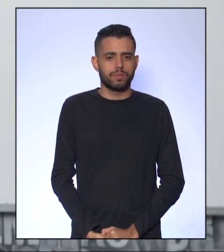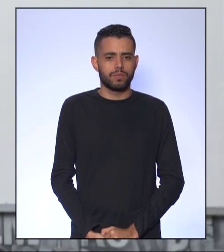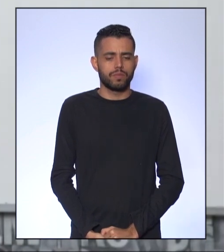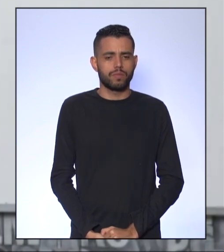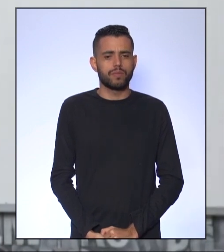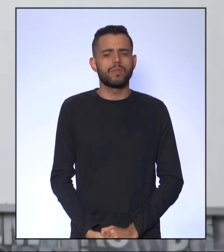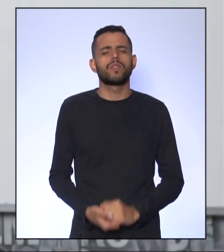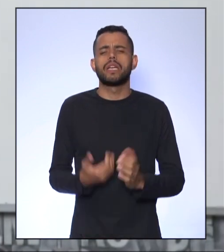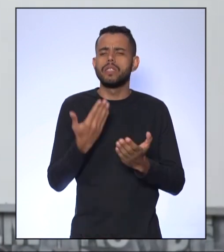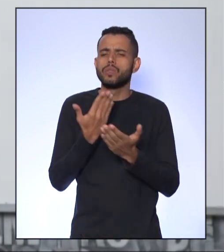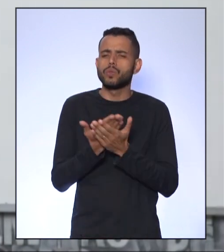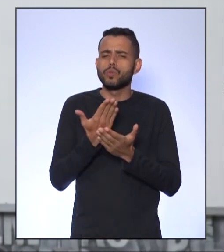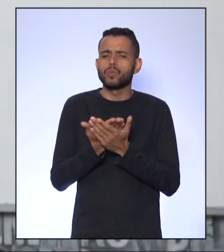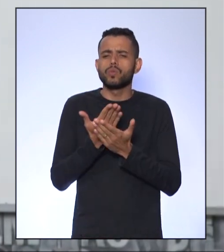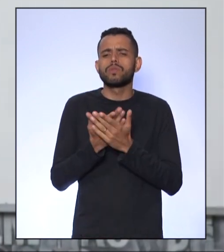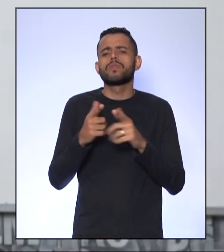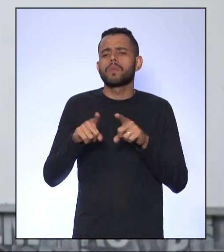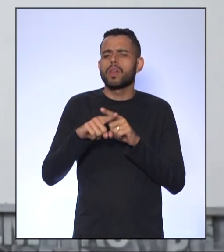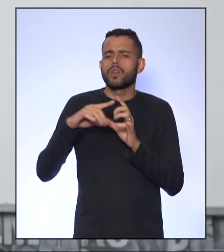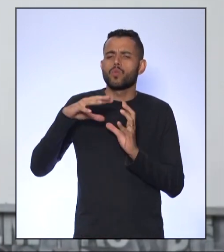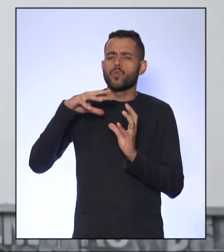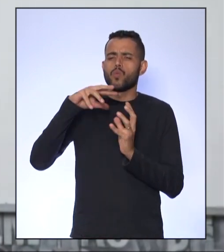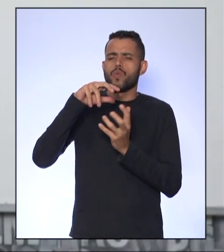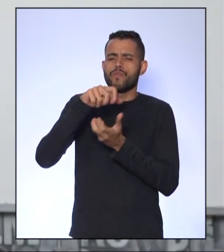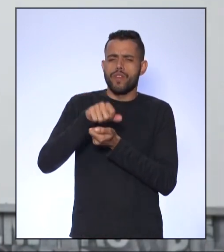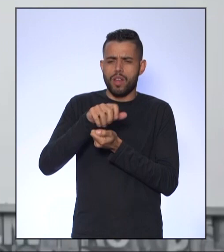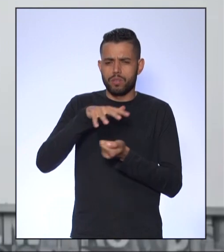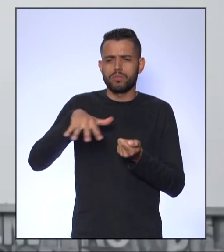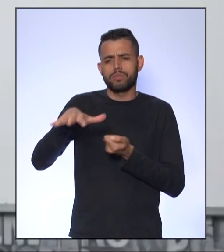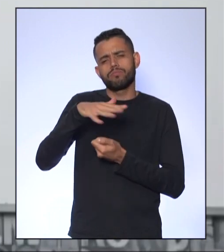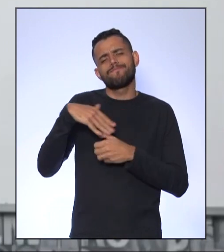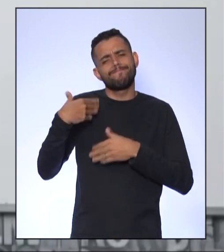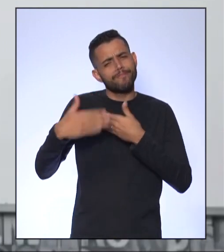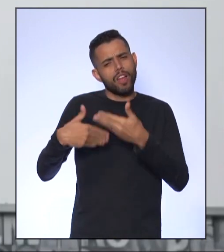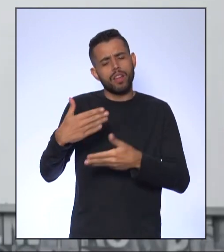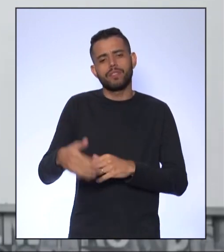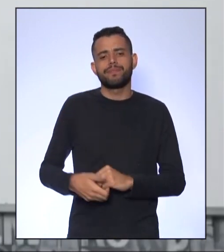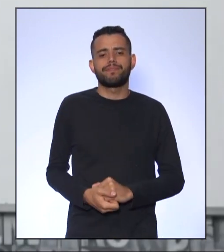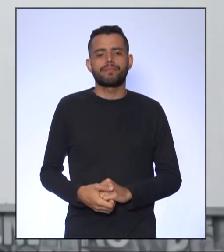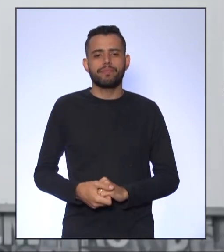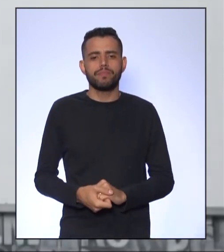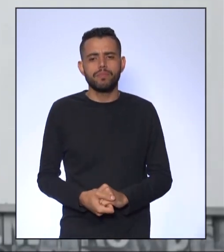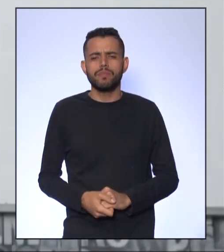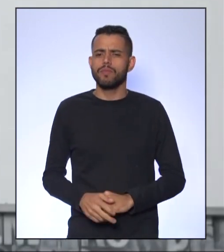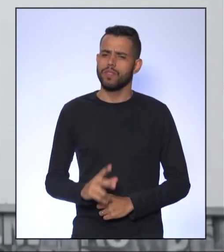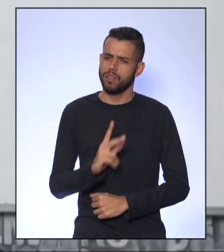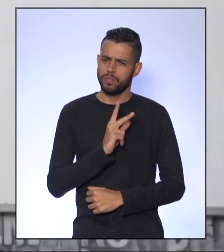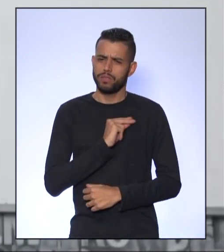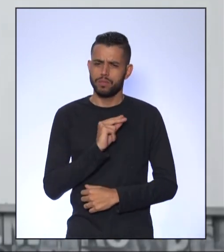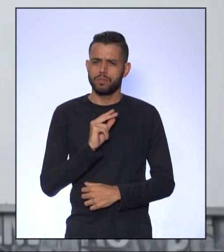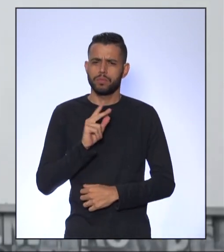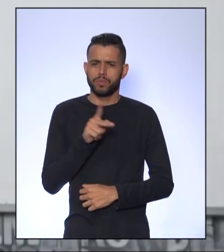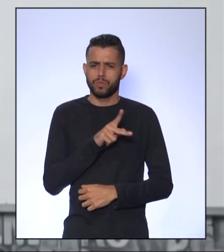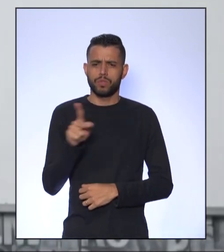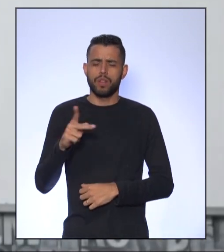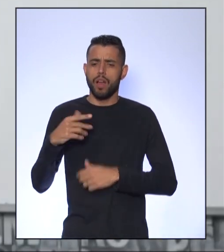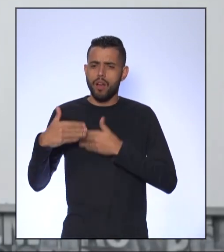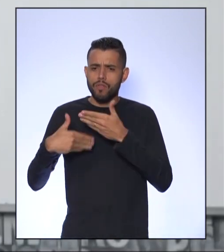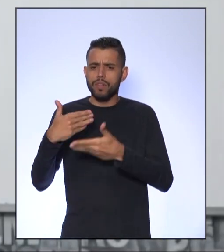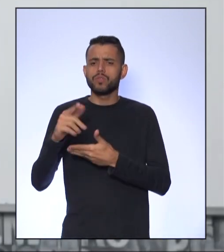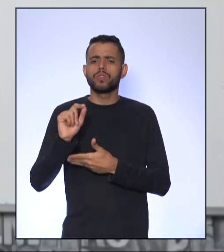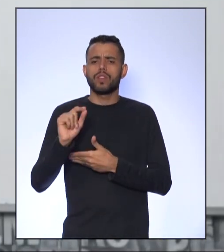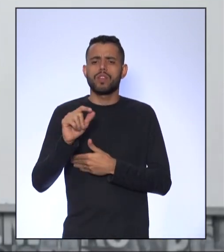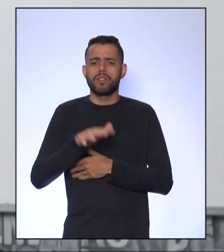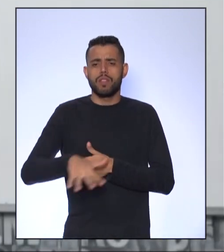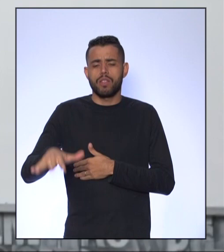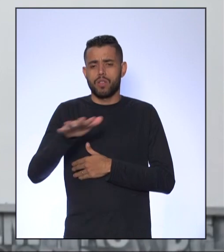do universo. E assim vai. Caraca, professor, então, avanço vem desde o